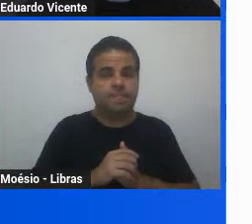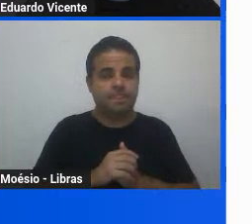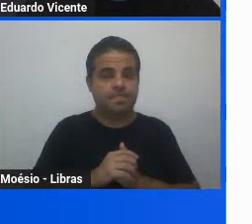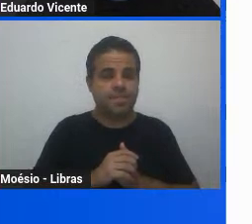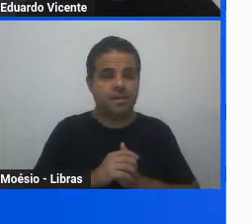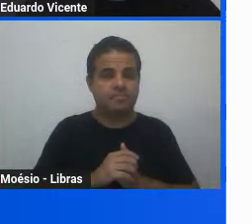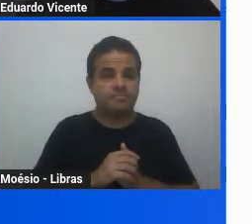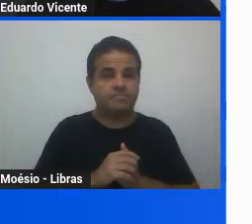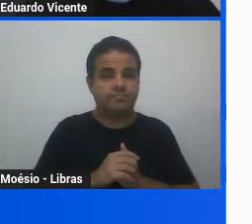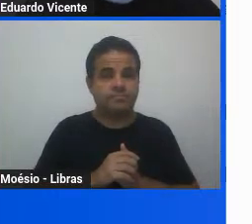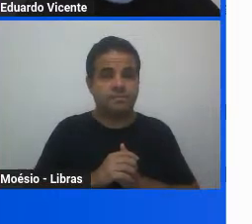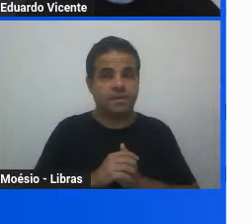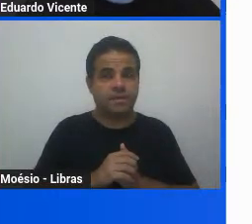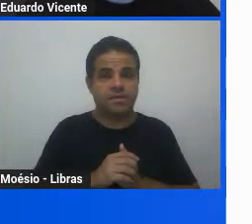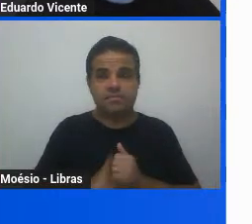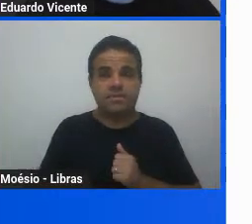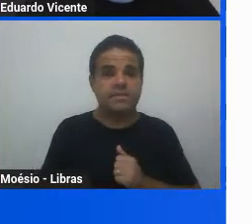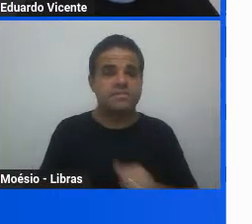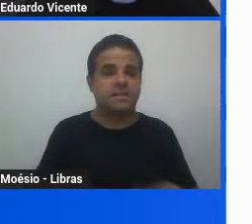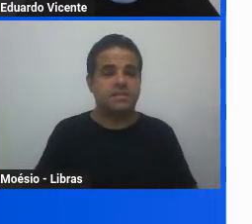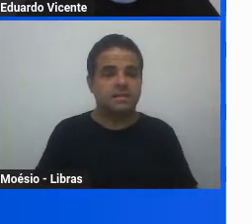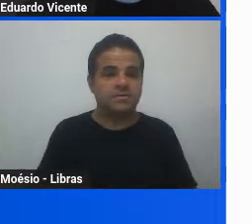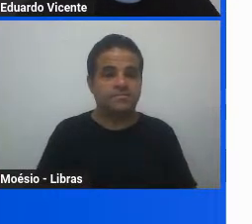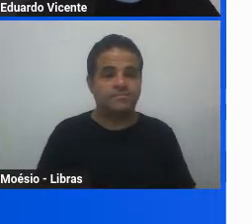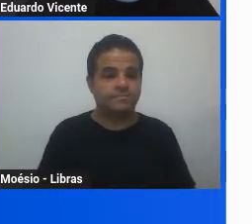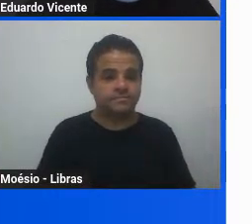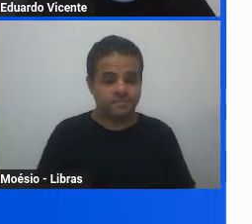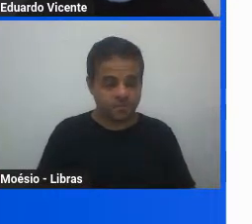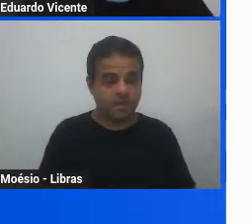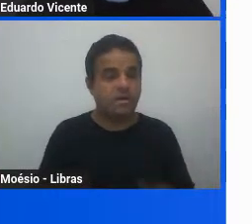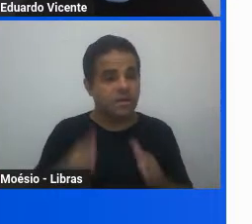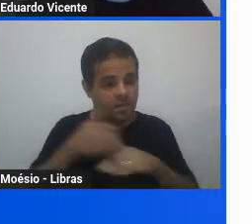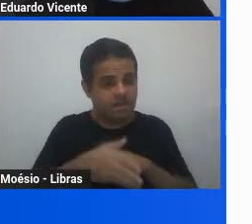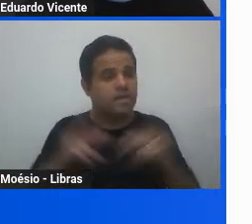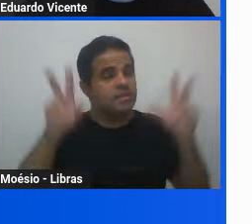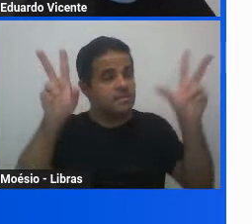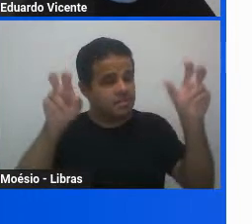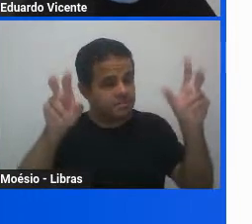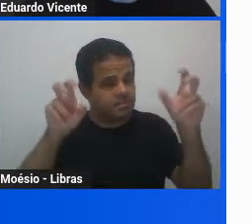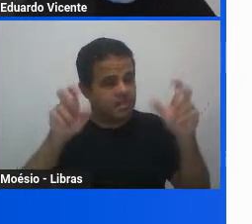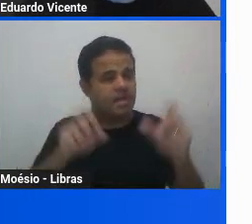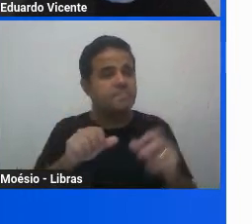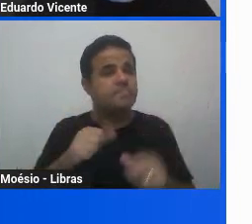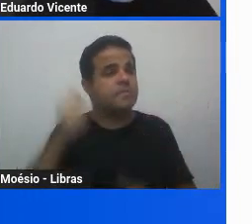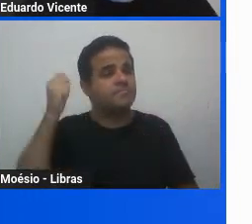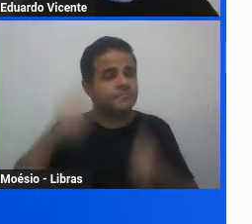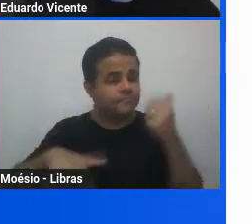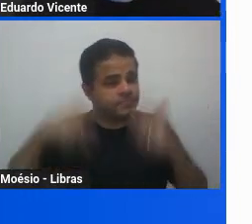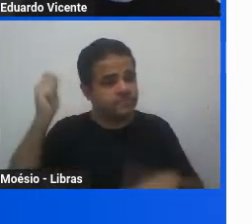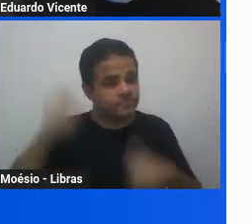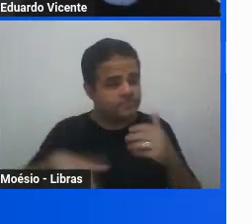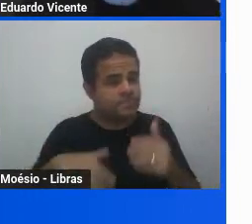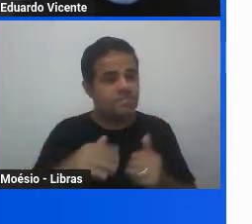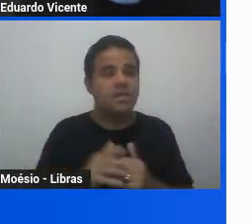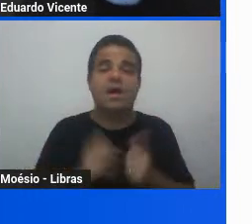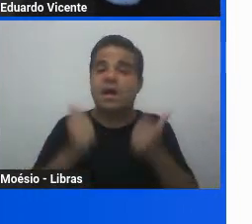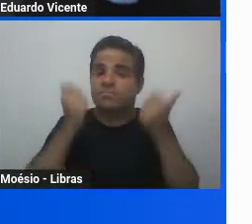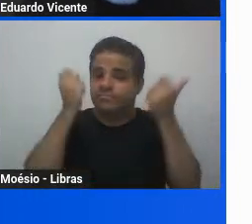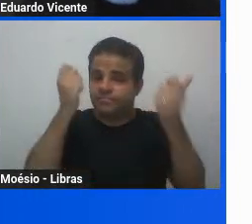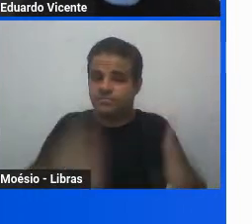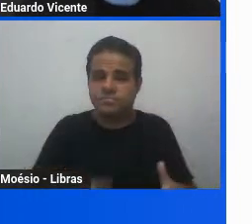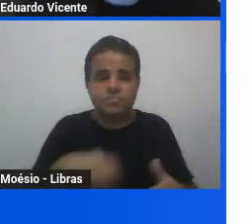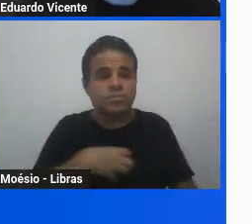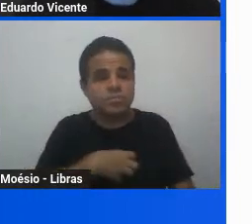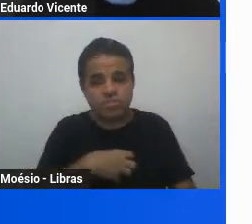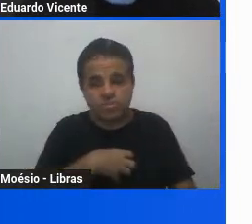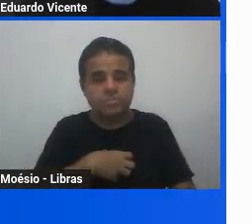Eu queria, então, adentrar num tema sobre primeiros socorros, né? Eu vou tentar ser aqui de uma